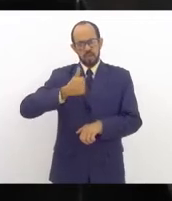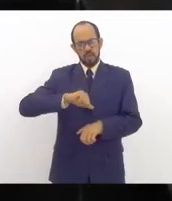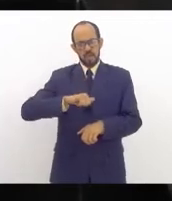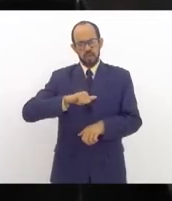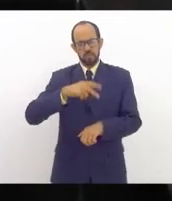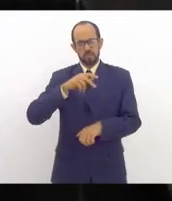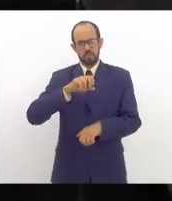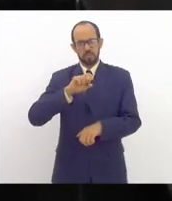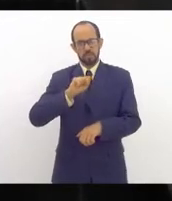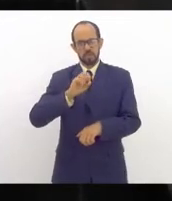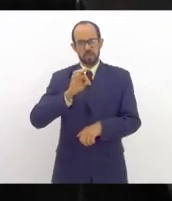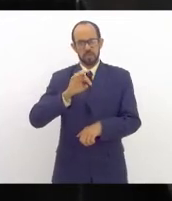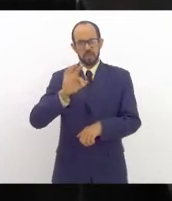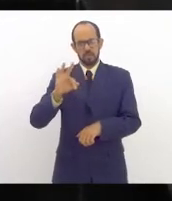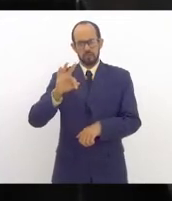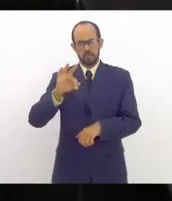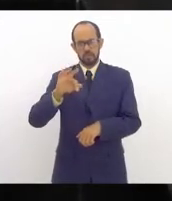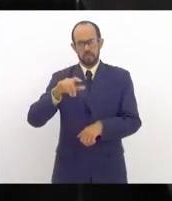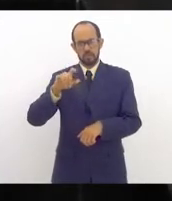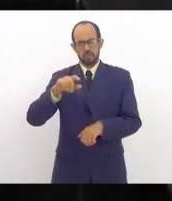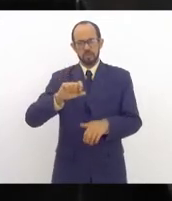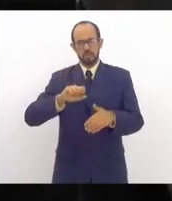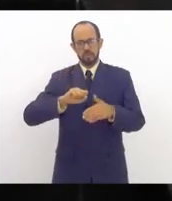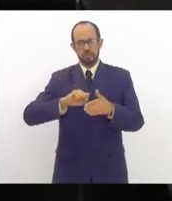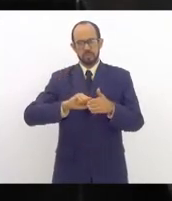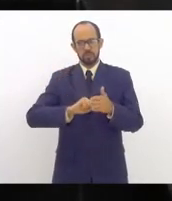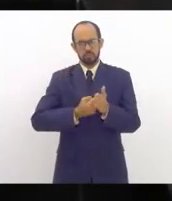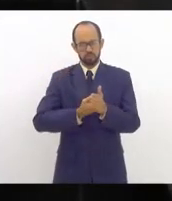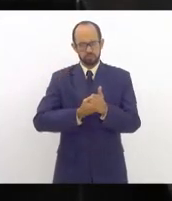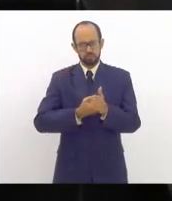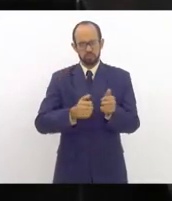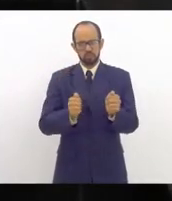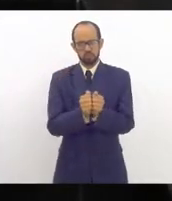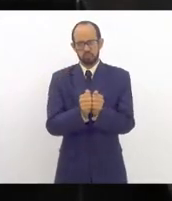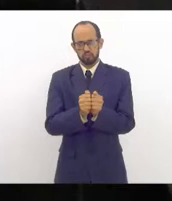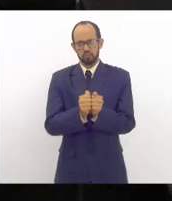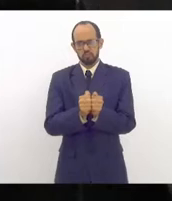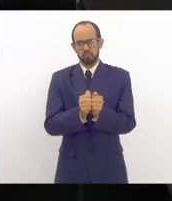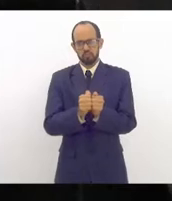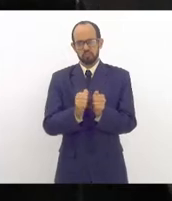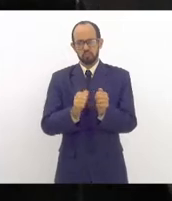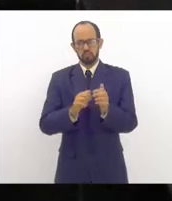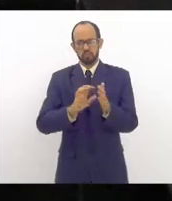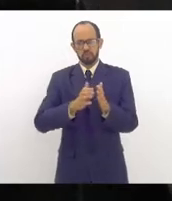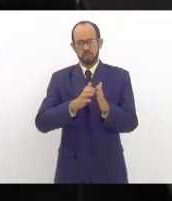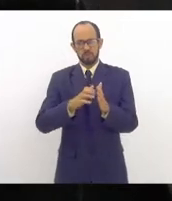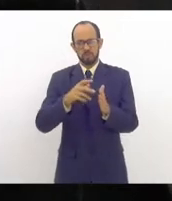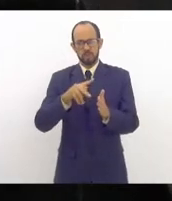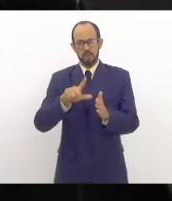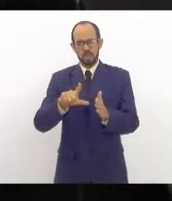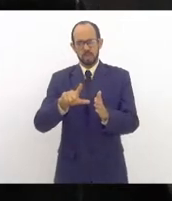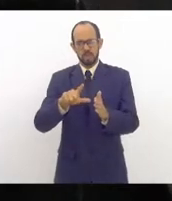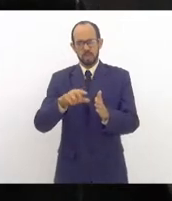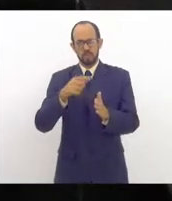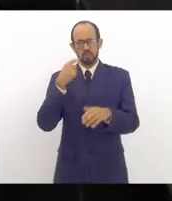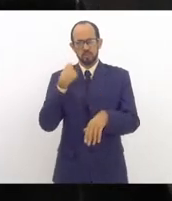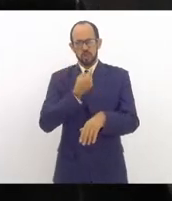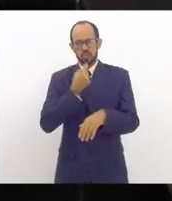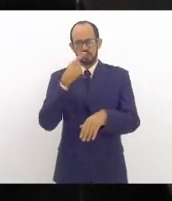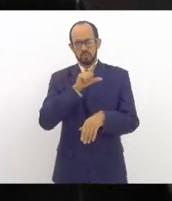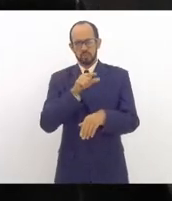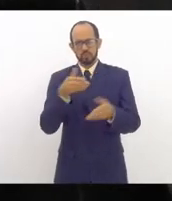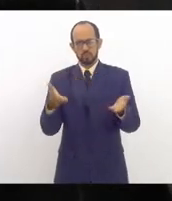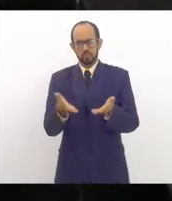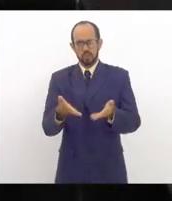e mediante esse acordo mediante ou obstrução que fizemos juntamente com toda a bancada do pl nós conseguimos hoje juntamente com toda a